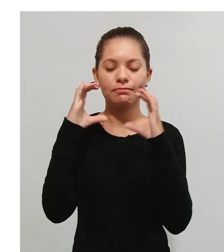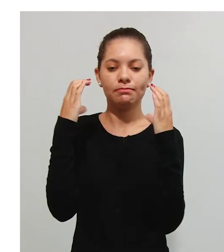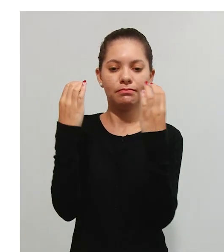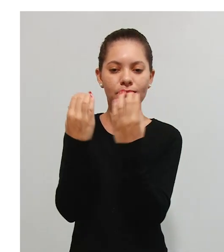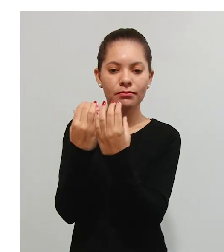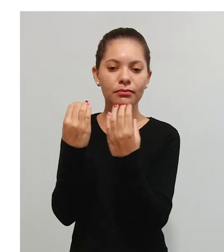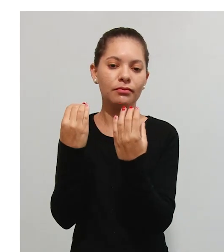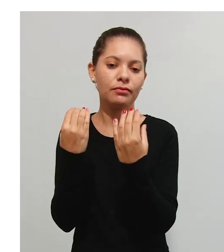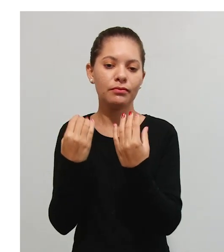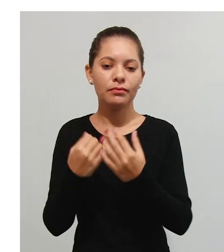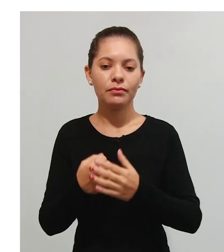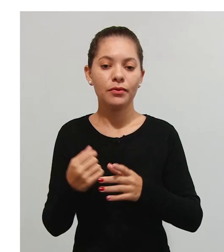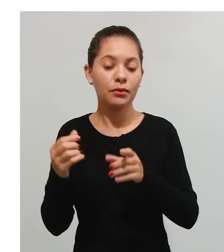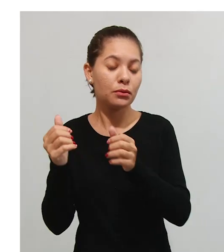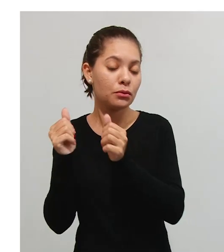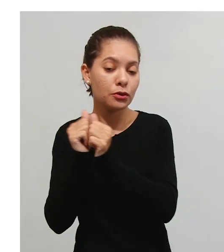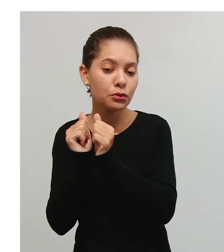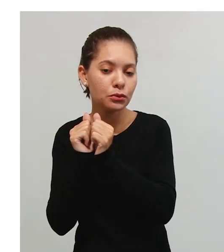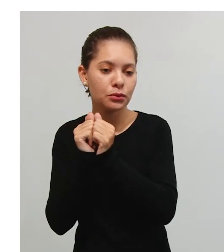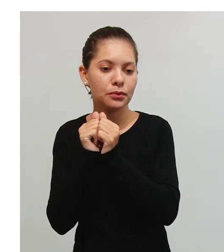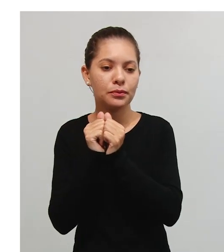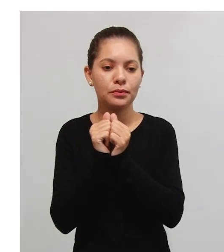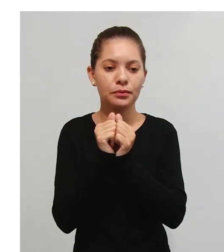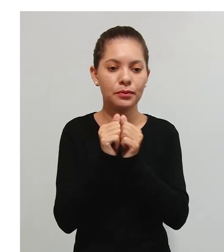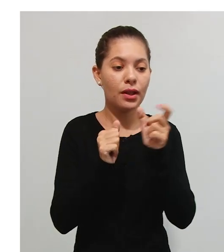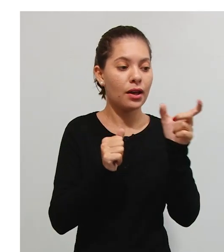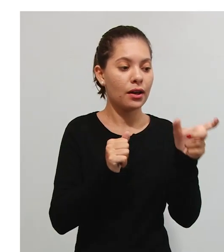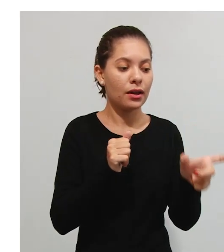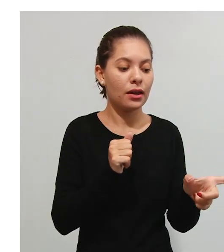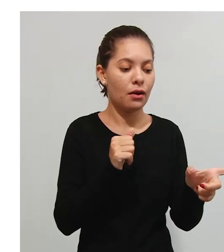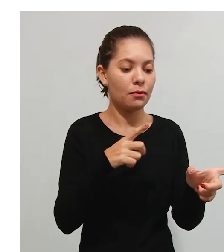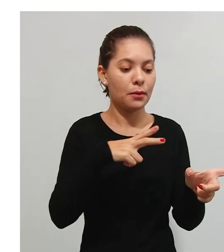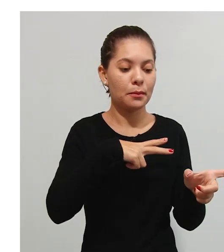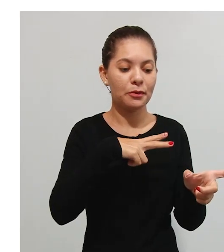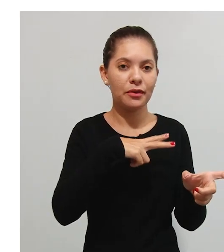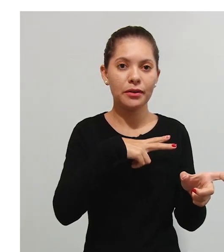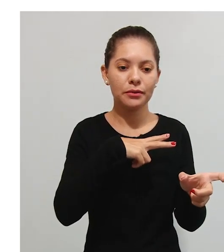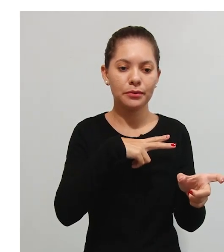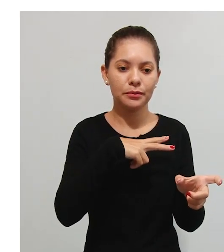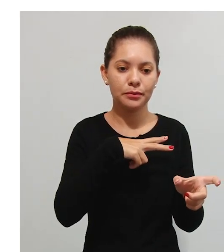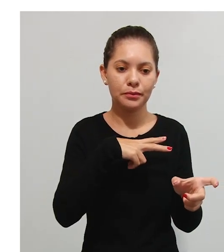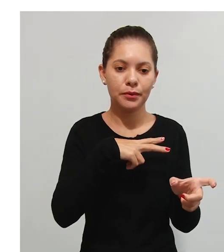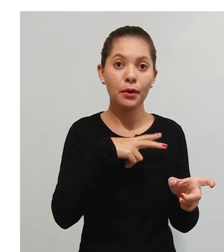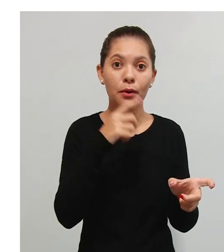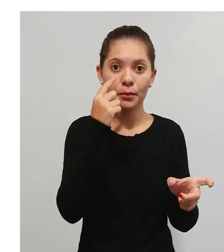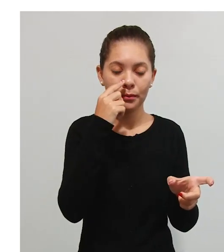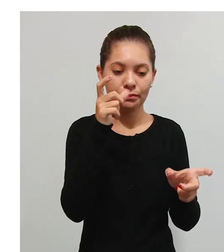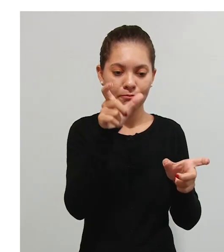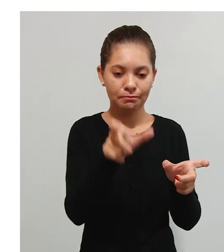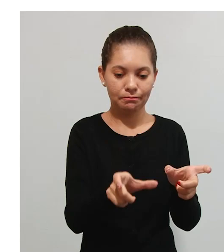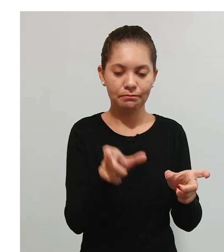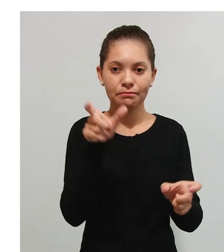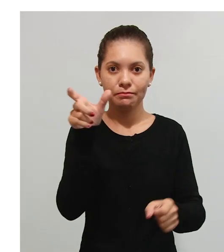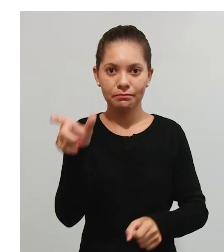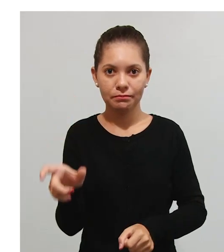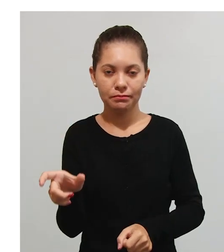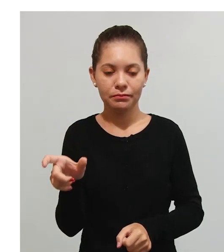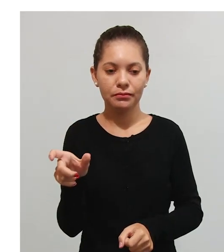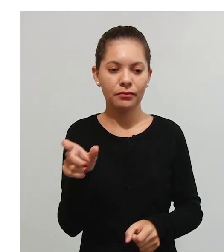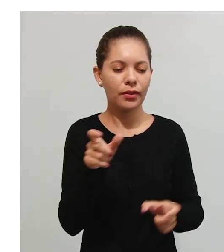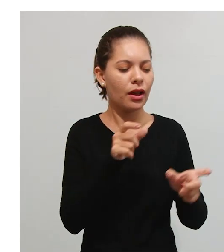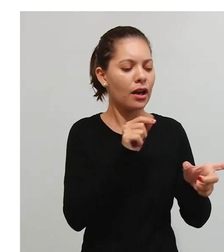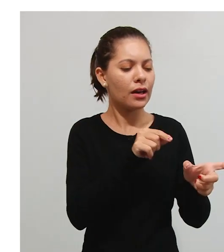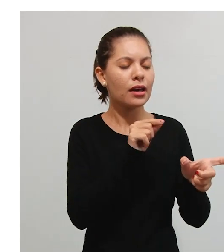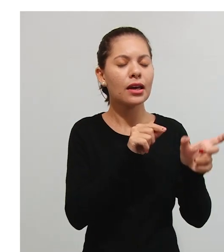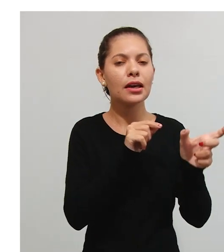a comunidade, por isso que é de forma integrada. O empreendedorismo privado, ou seja, nós estamos falando aqui de uma empresa